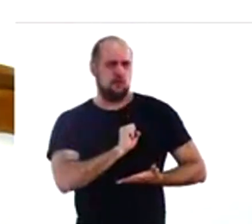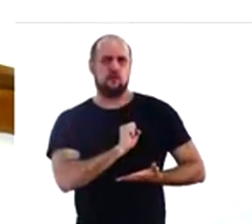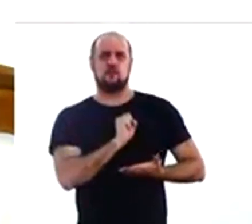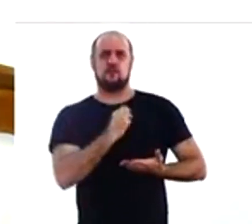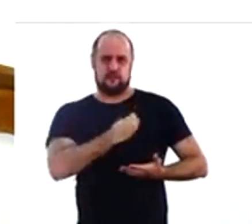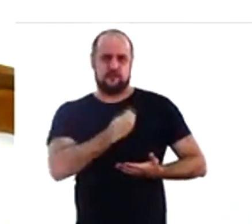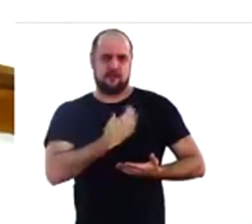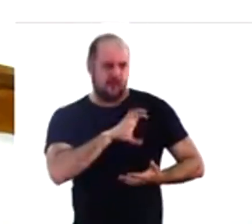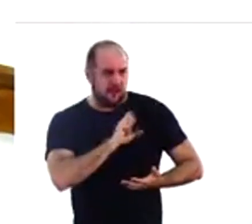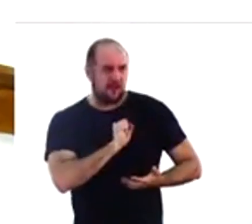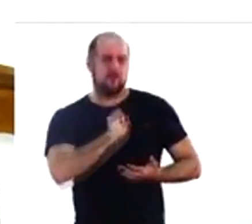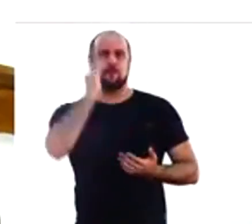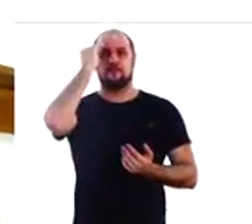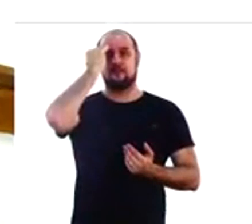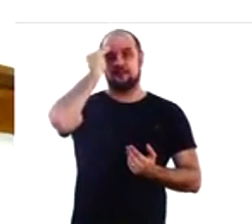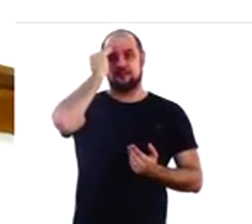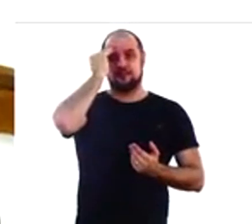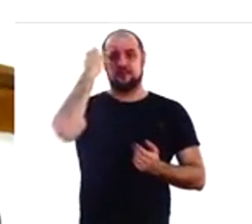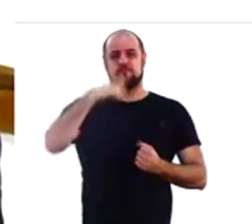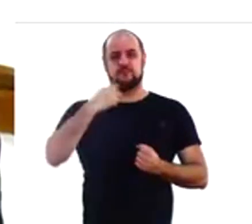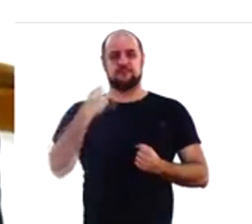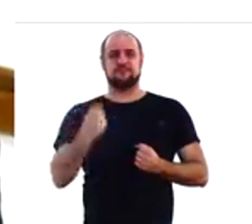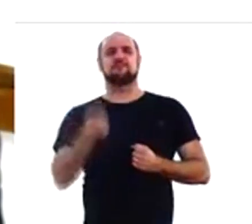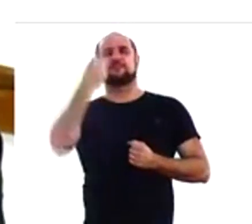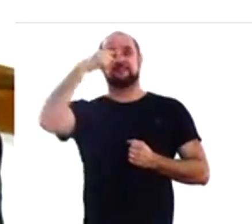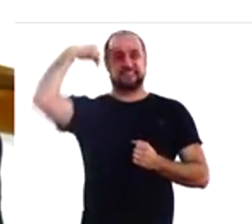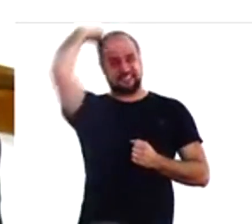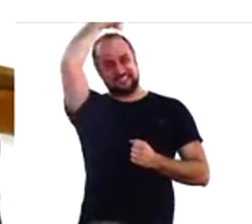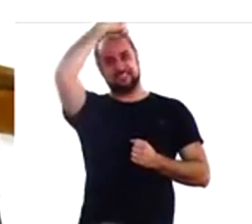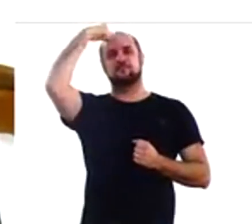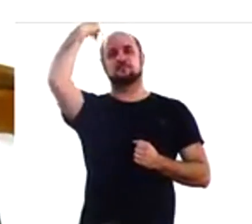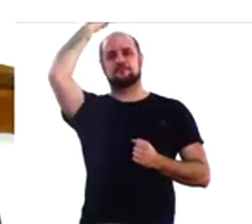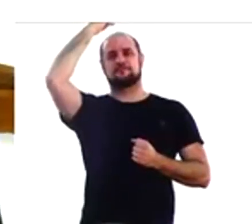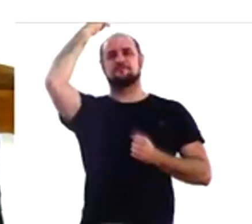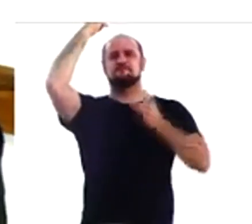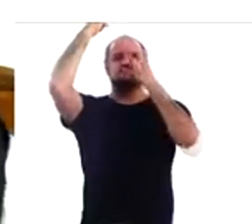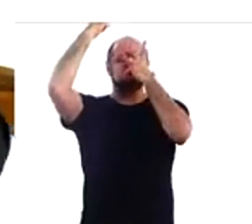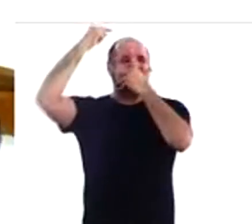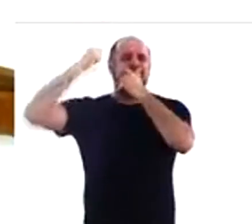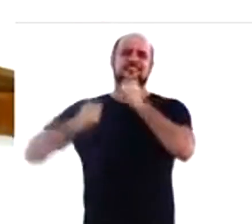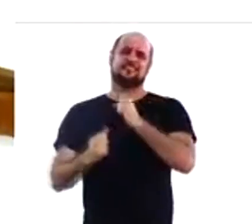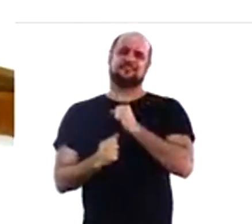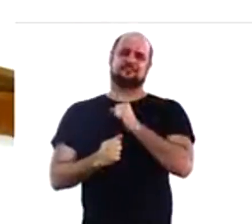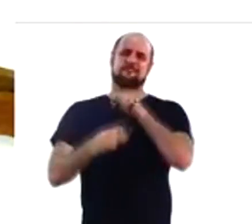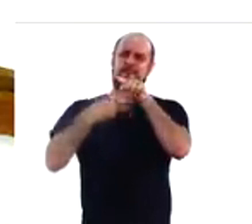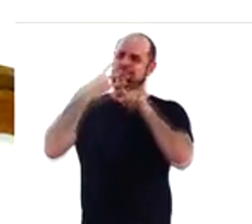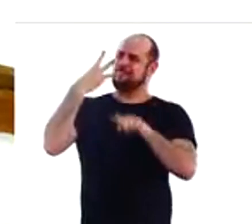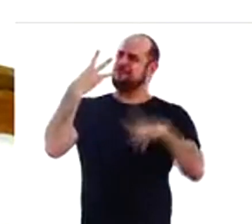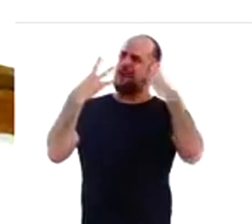você entende que você deve ser santo ao Senhor. Olha a beleza do texto. E aí nós temos